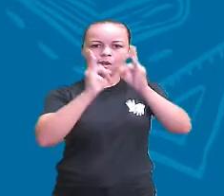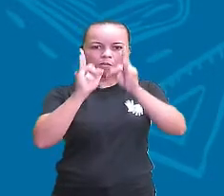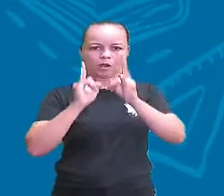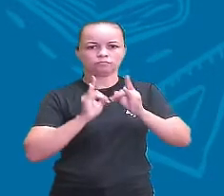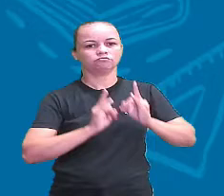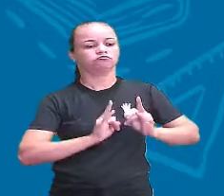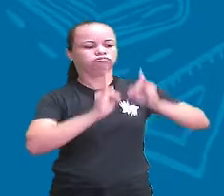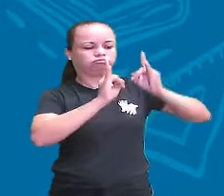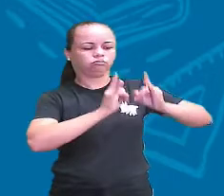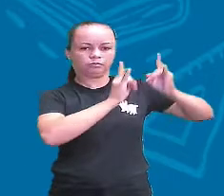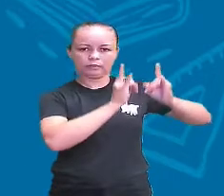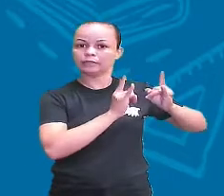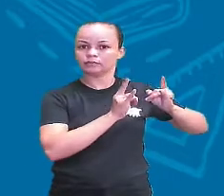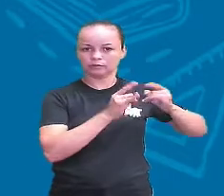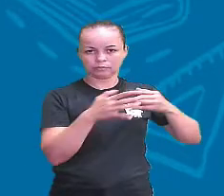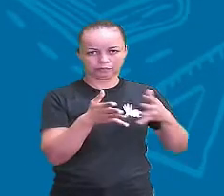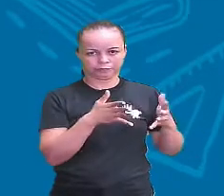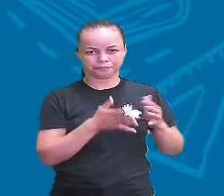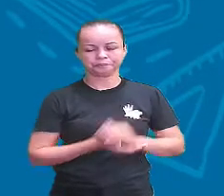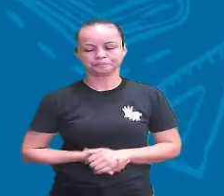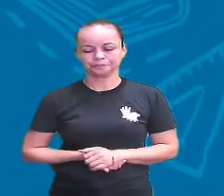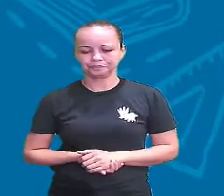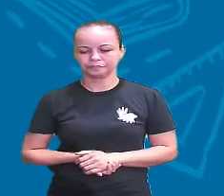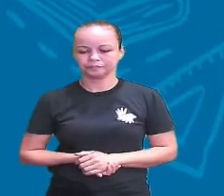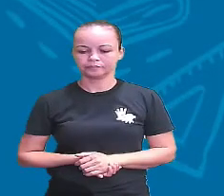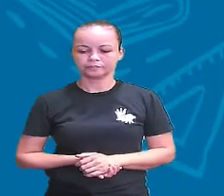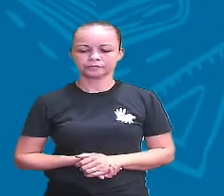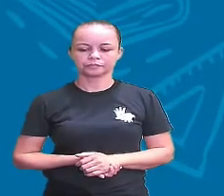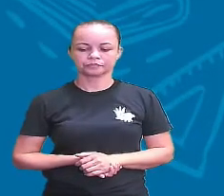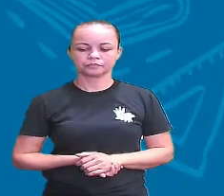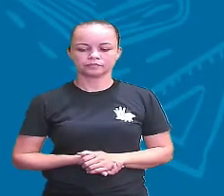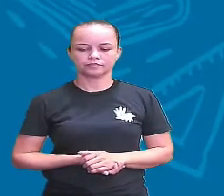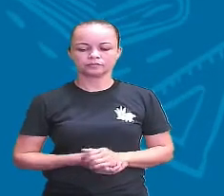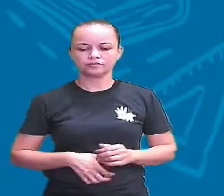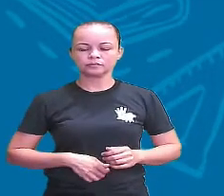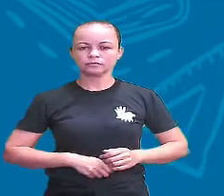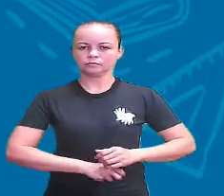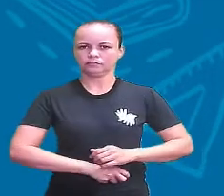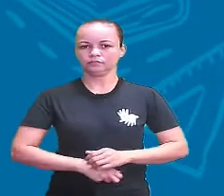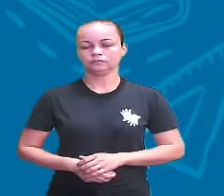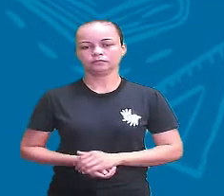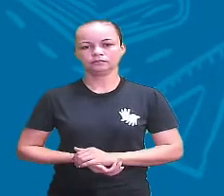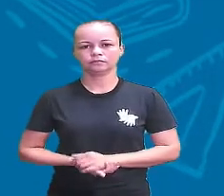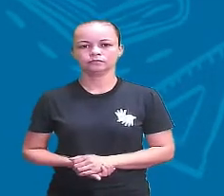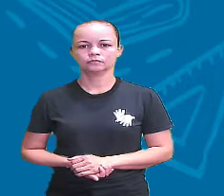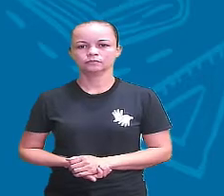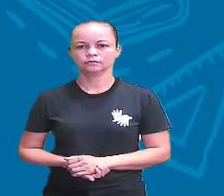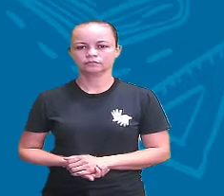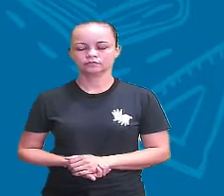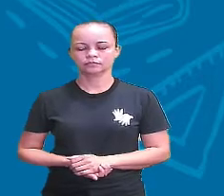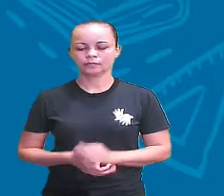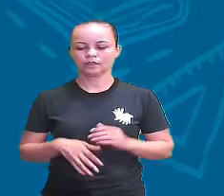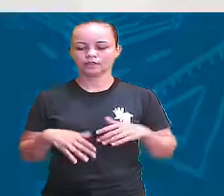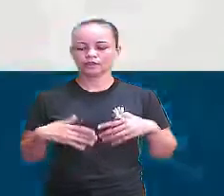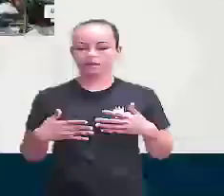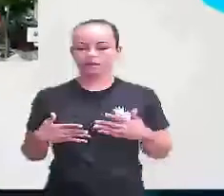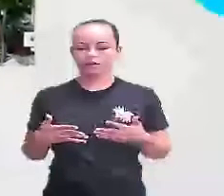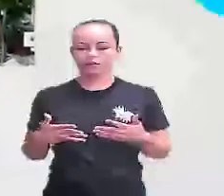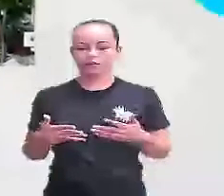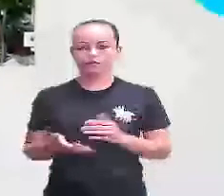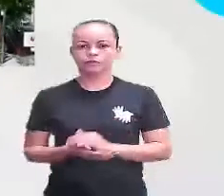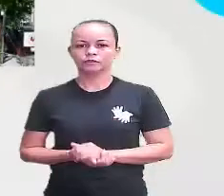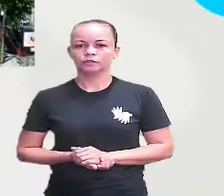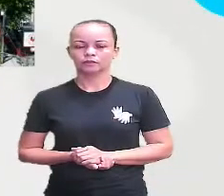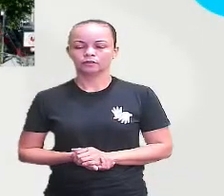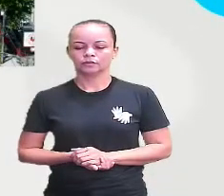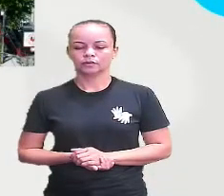cima, assim, certo? Vai crescendo assim. Vamos lá, seguindo. No entanto, minha gente,